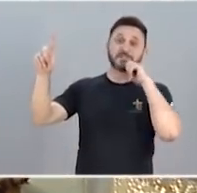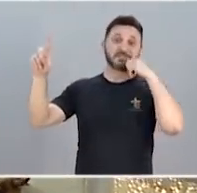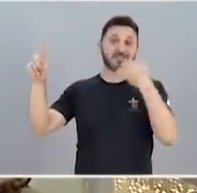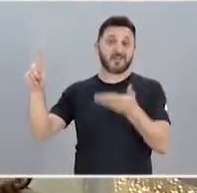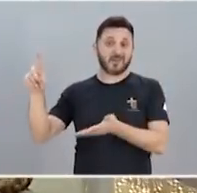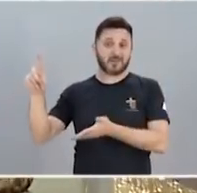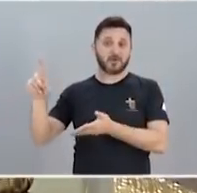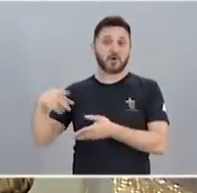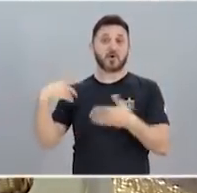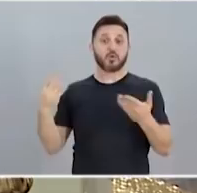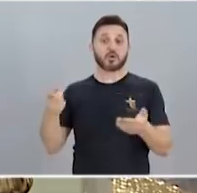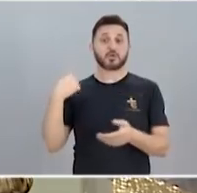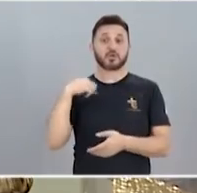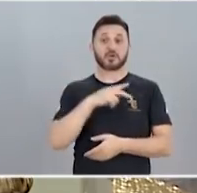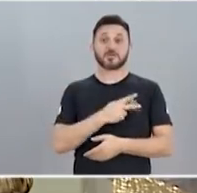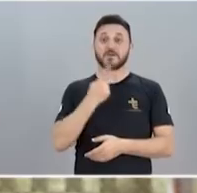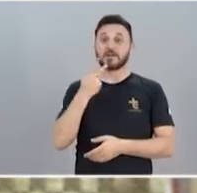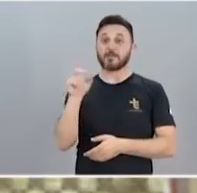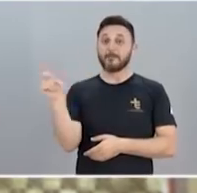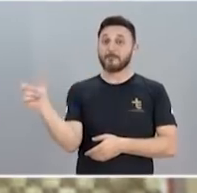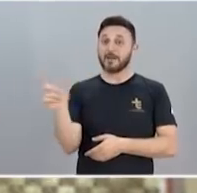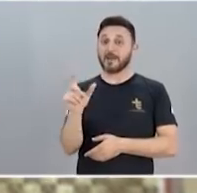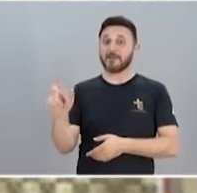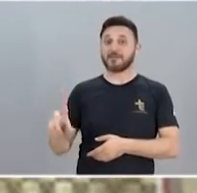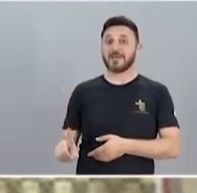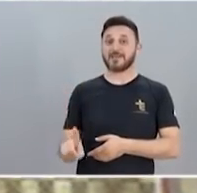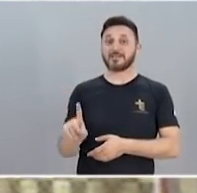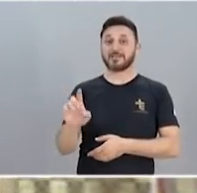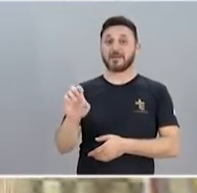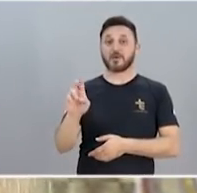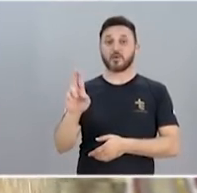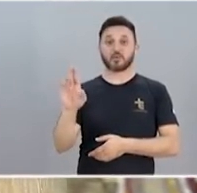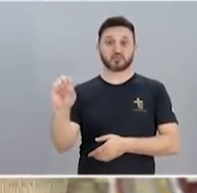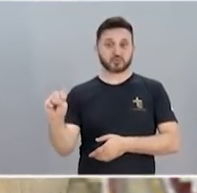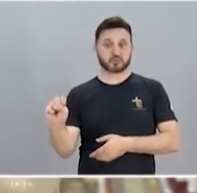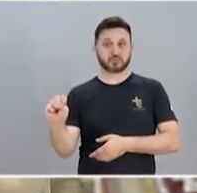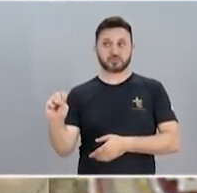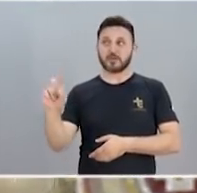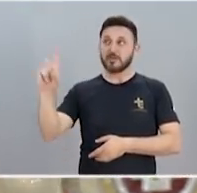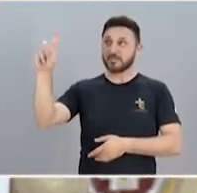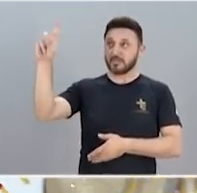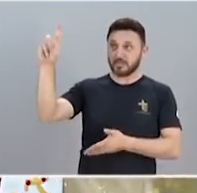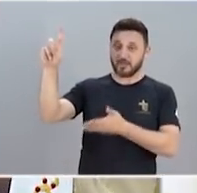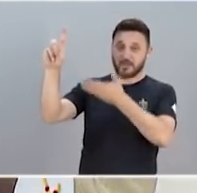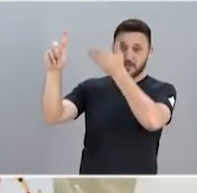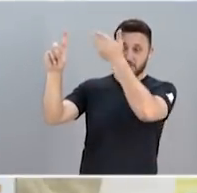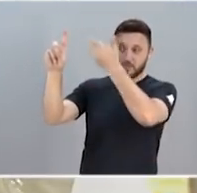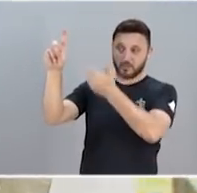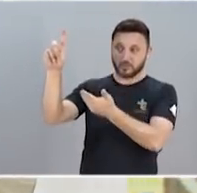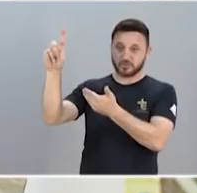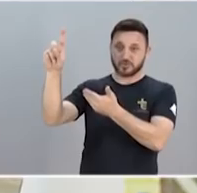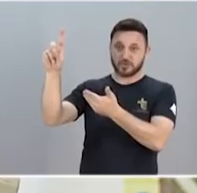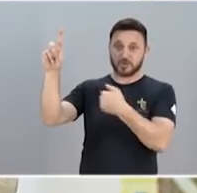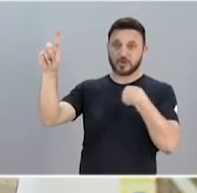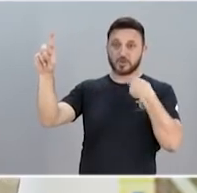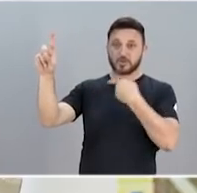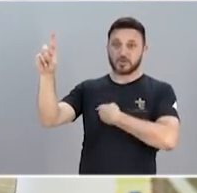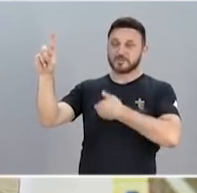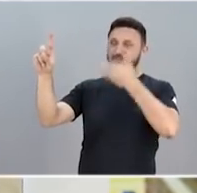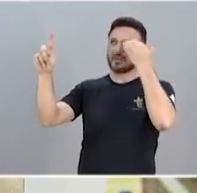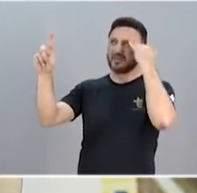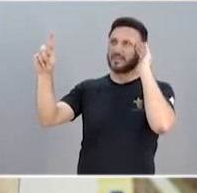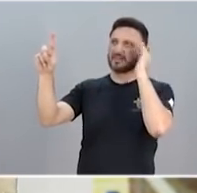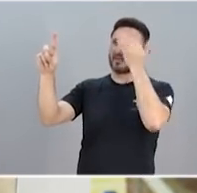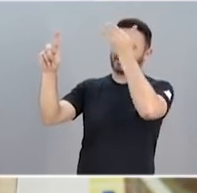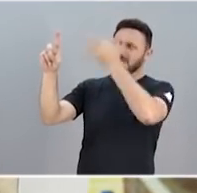Quando nós falamos a palavra Deus, nós temos que entender que nesse bojo Deus